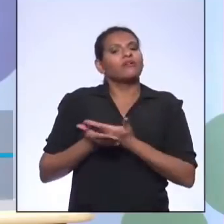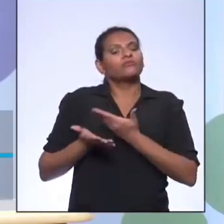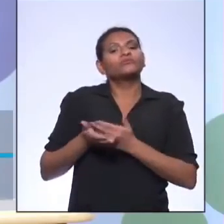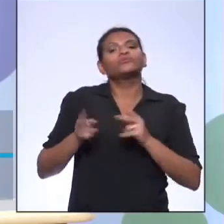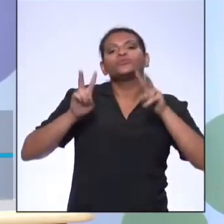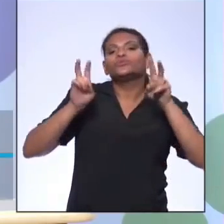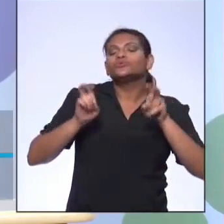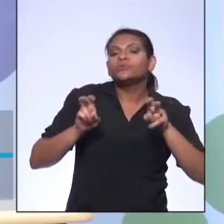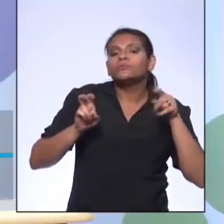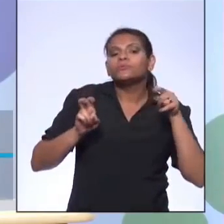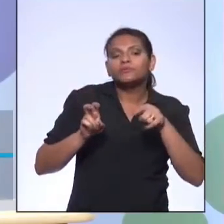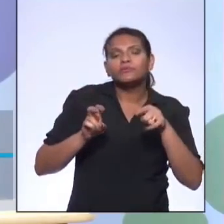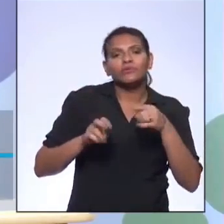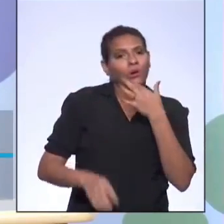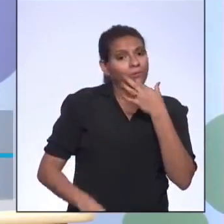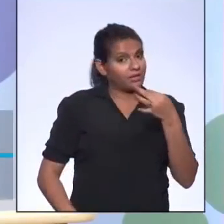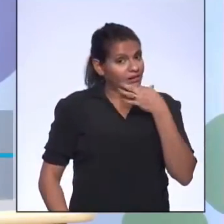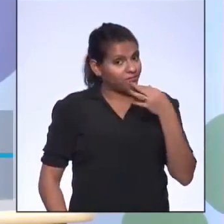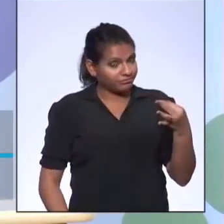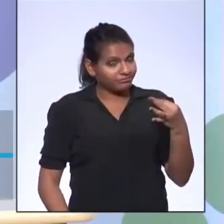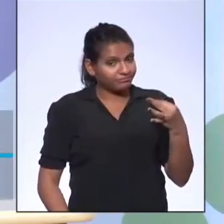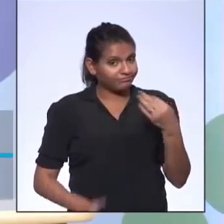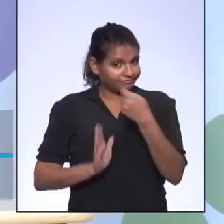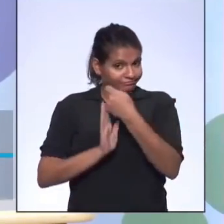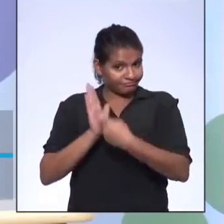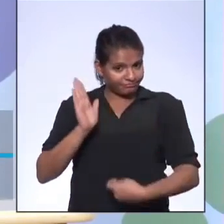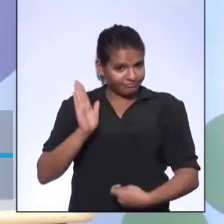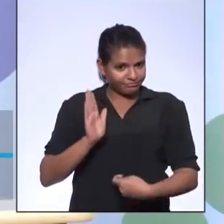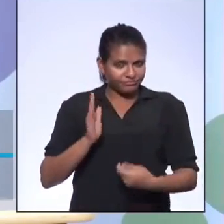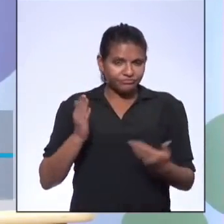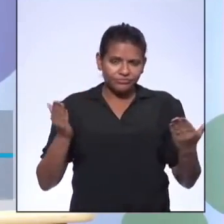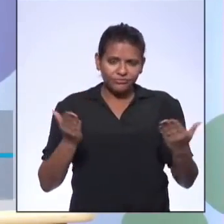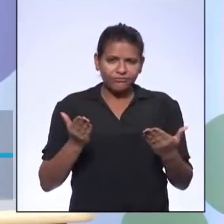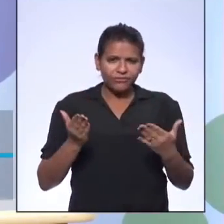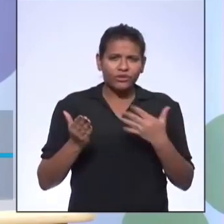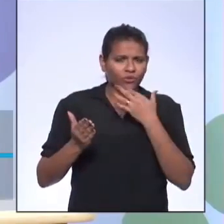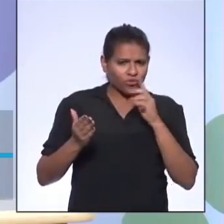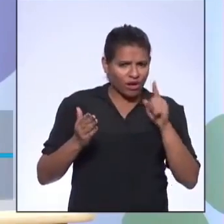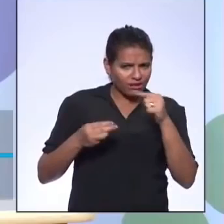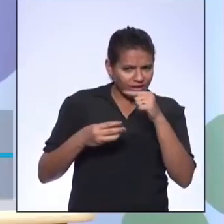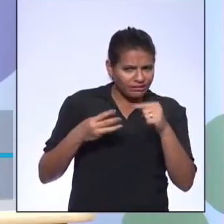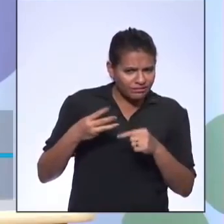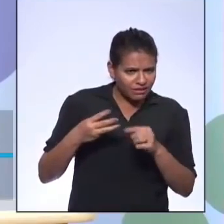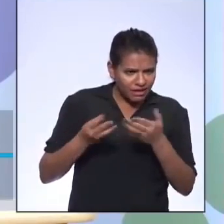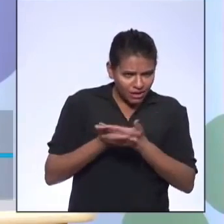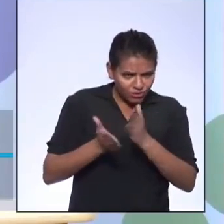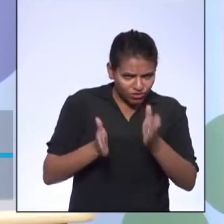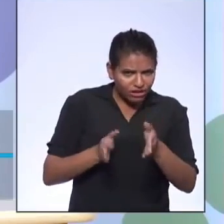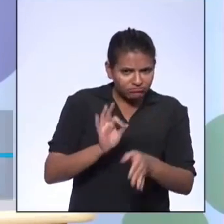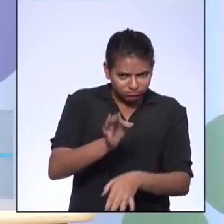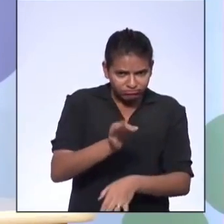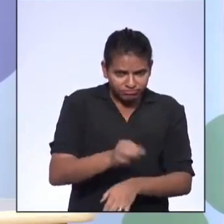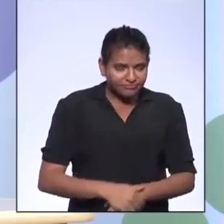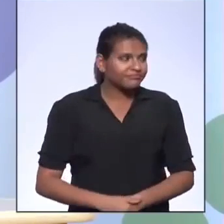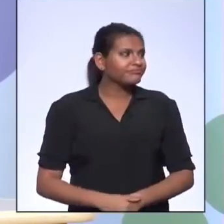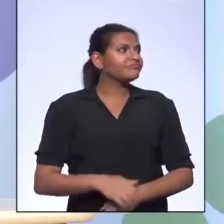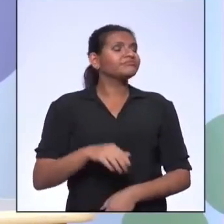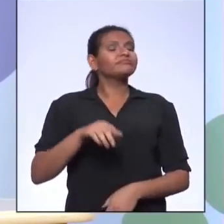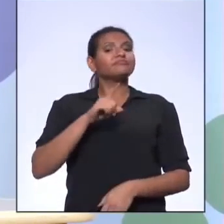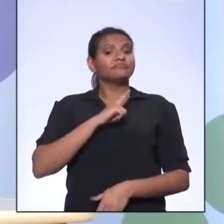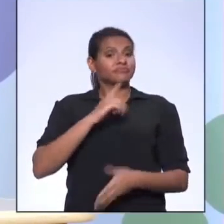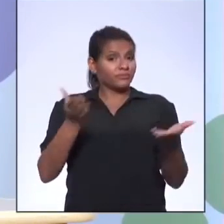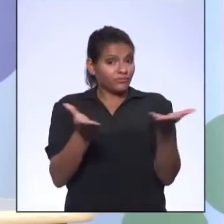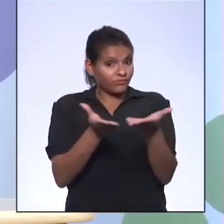sobre o artigo de opinião. Então, nós estamos, acredito que na terceira aula já sobre artigo de opinião. E, professor Mauro, sobre o que nós vamos